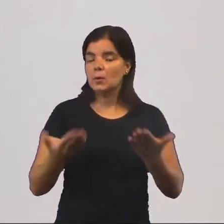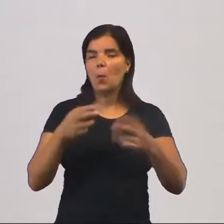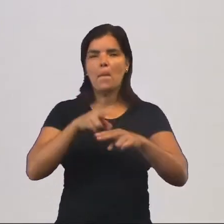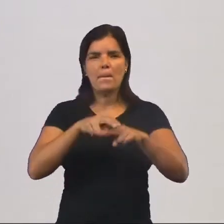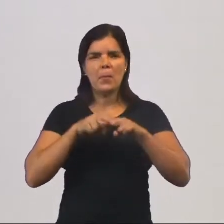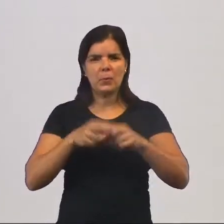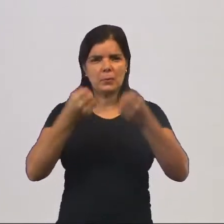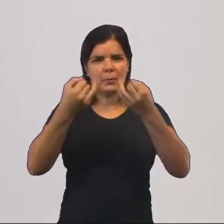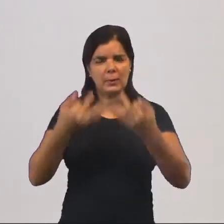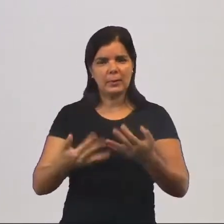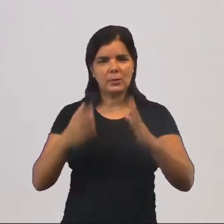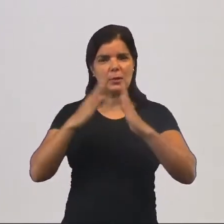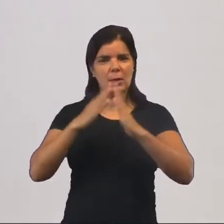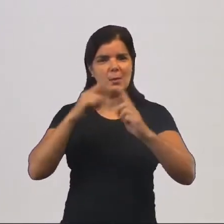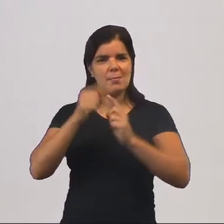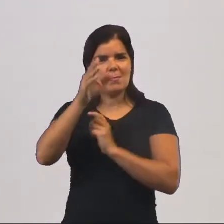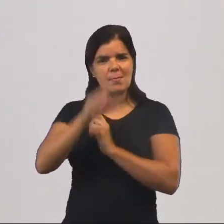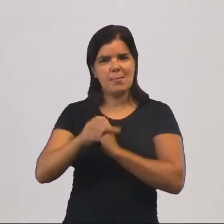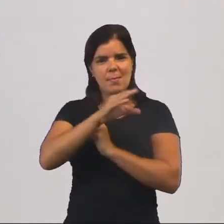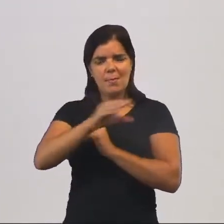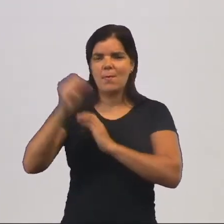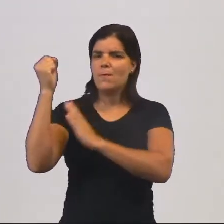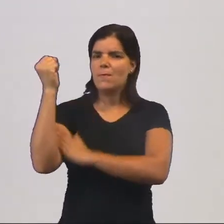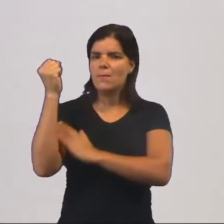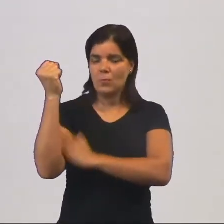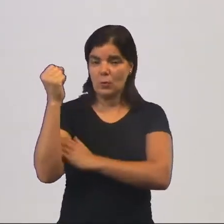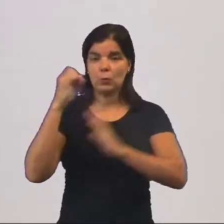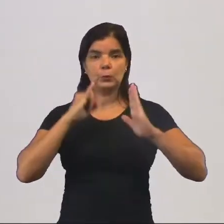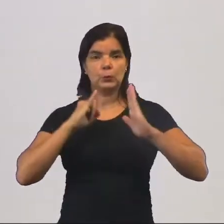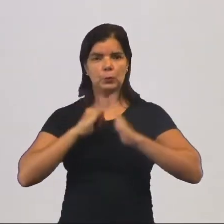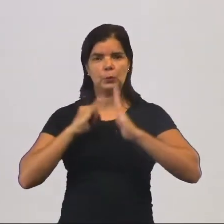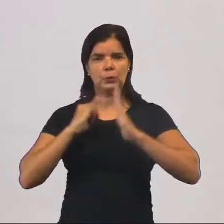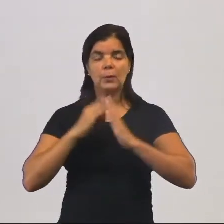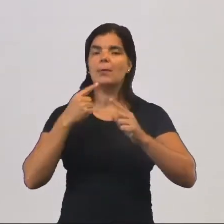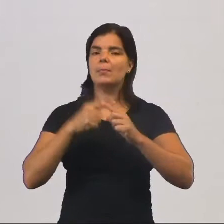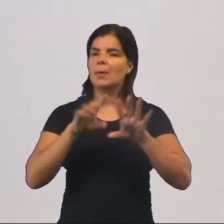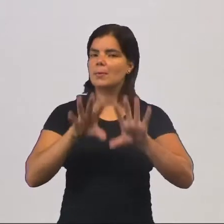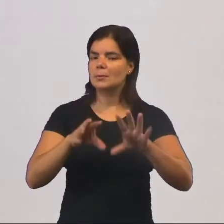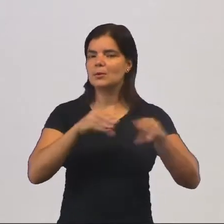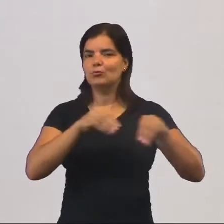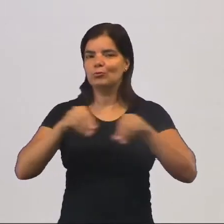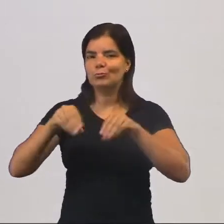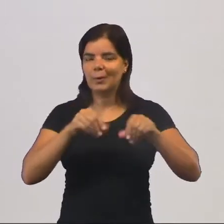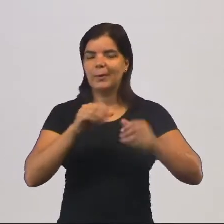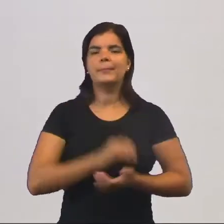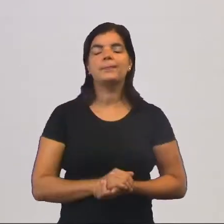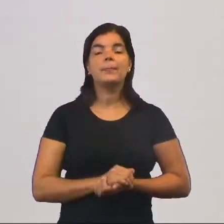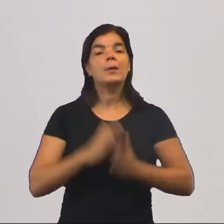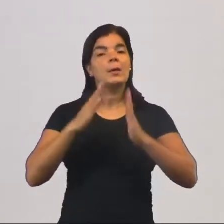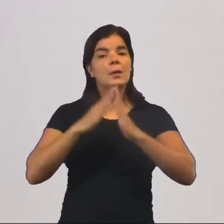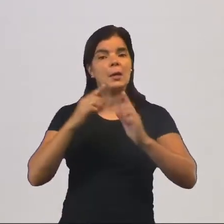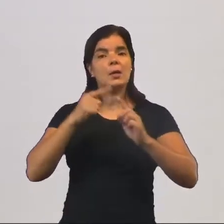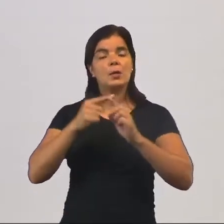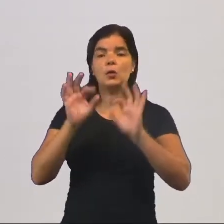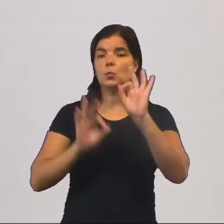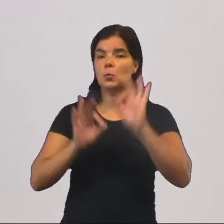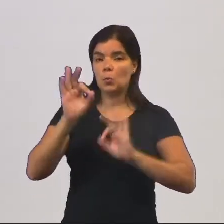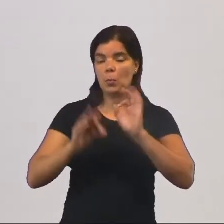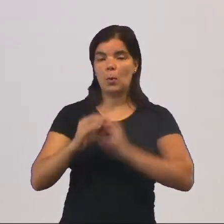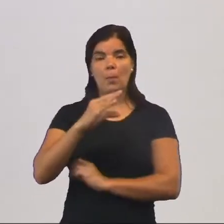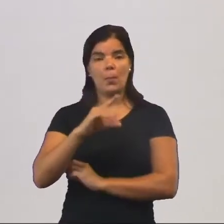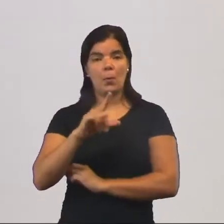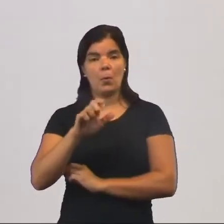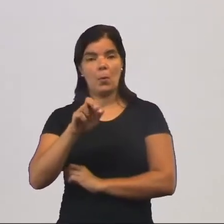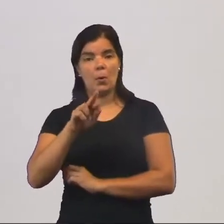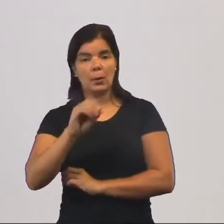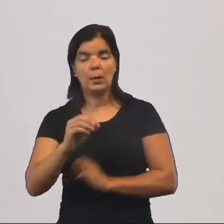por isso que quando eu falo quando a Igreja Católica se fortaleceu como uma instituição, é nesses aspectos. E a igreja ela era formada pelo clero.